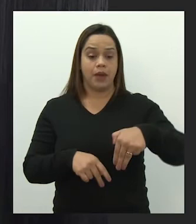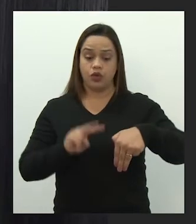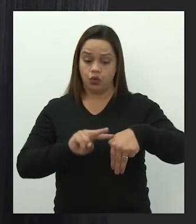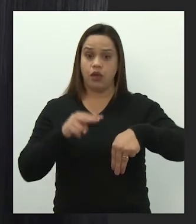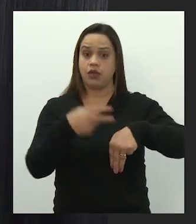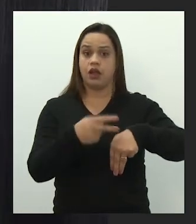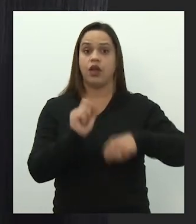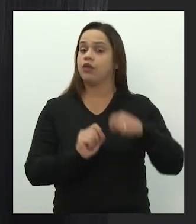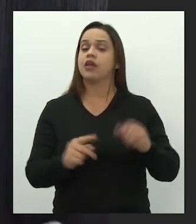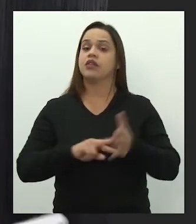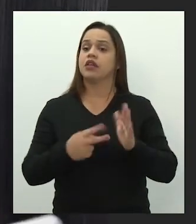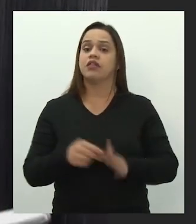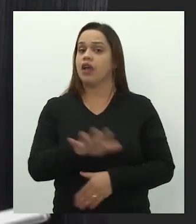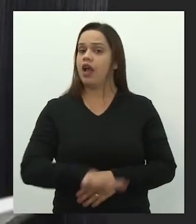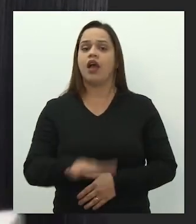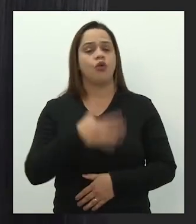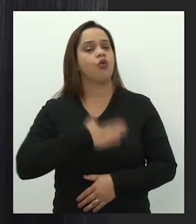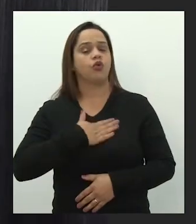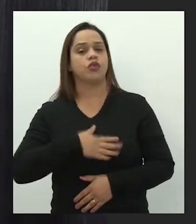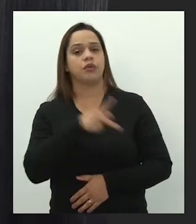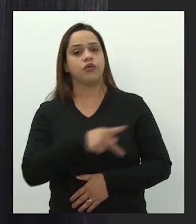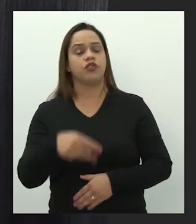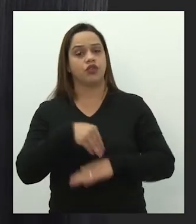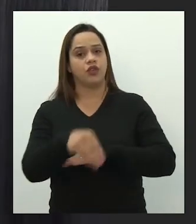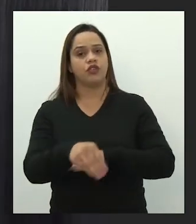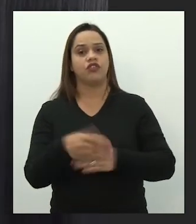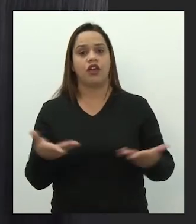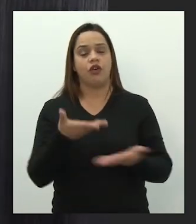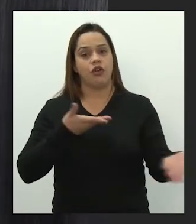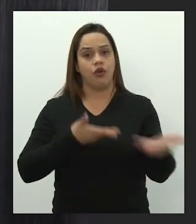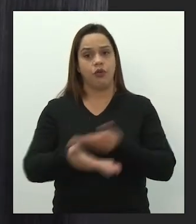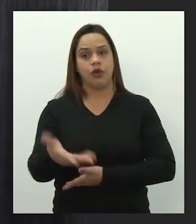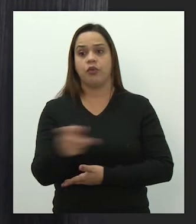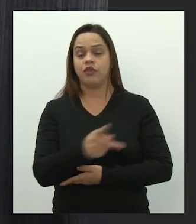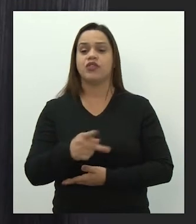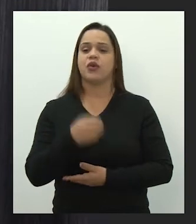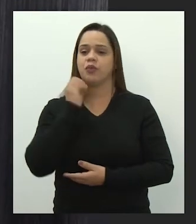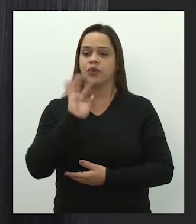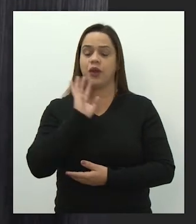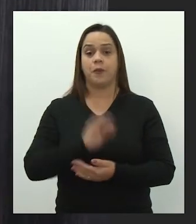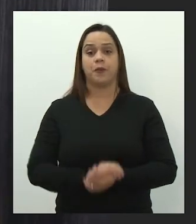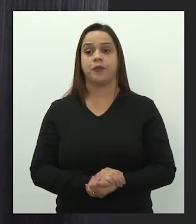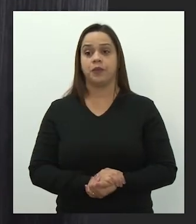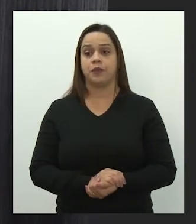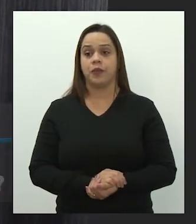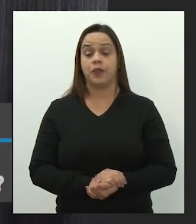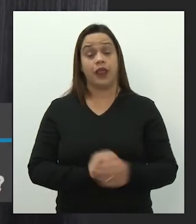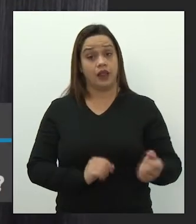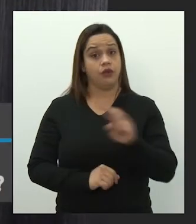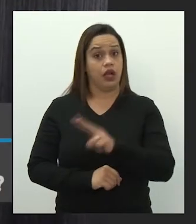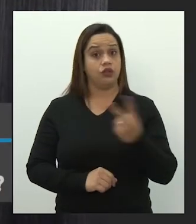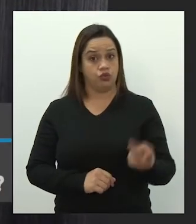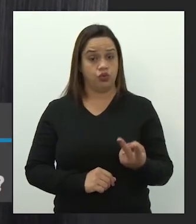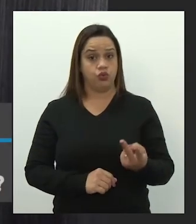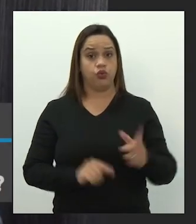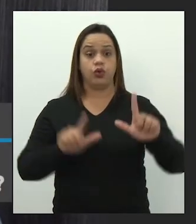é a área. Eu gostei muito da sua dica, professora Rosana, e aí eu quis compartilhar com os professores aqui. Então, embora as duas figuras